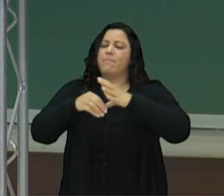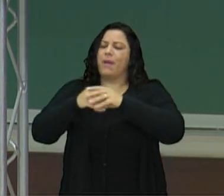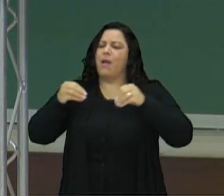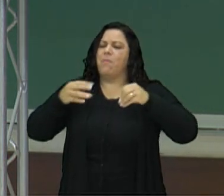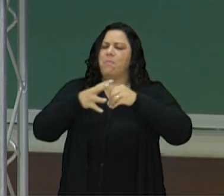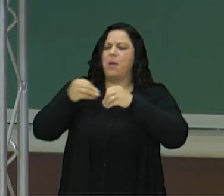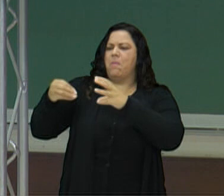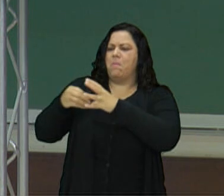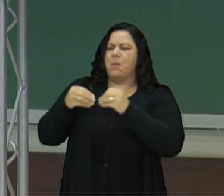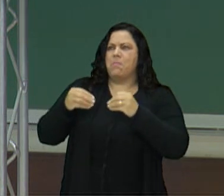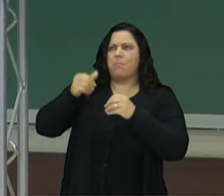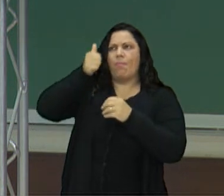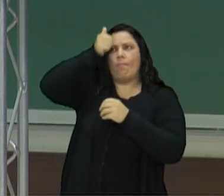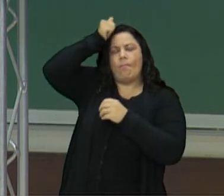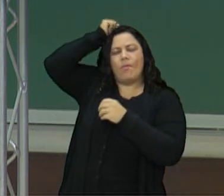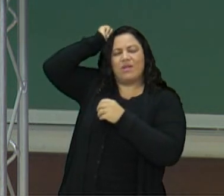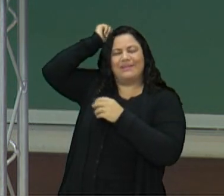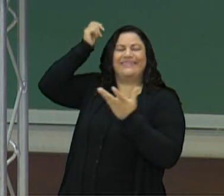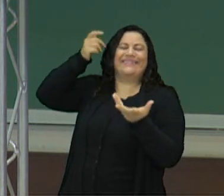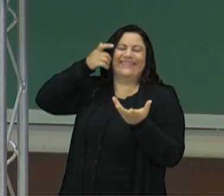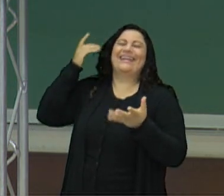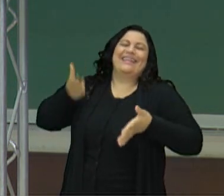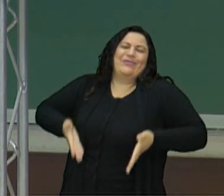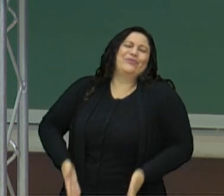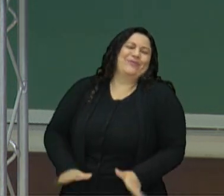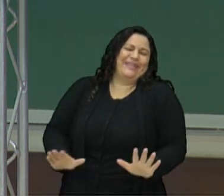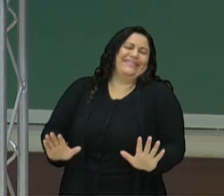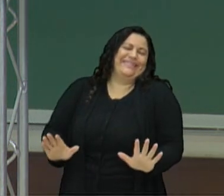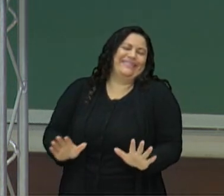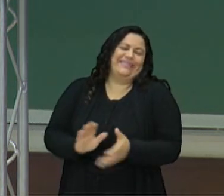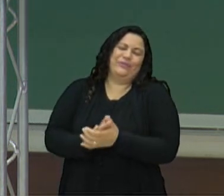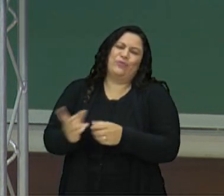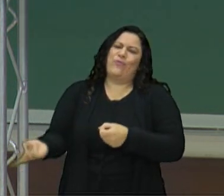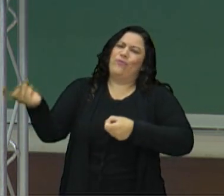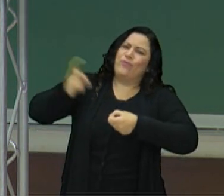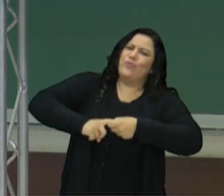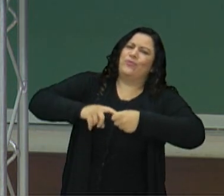careca quando nasceu e está voltando a ficar assim, só não estou repetindo o banguela.